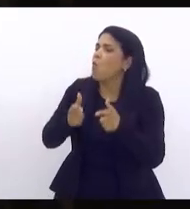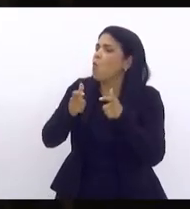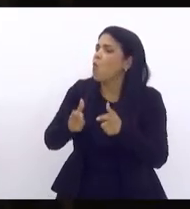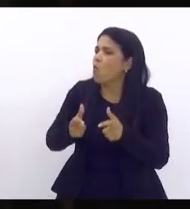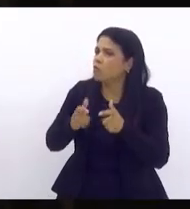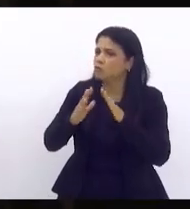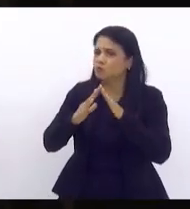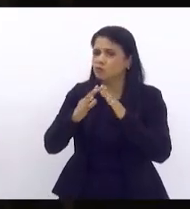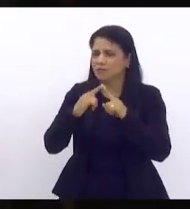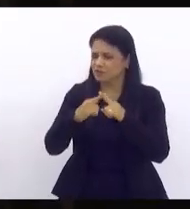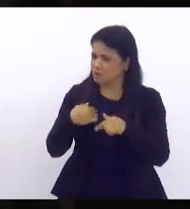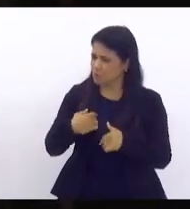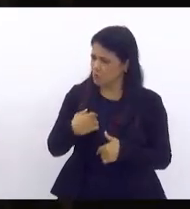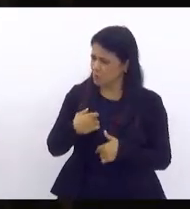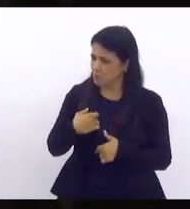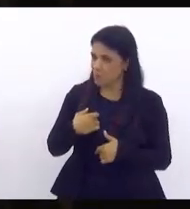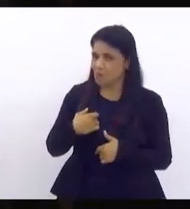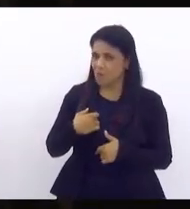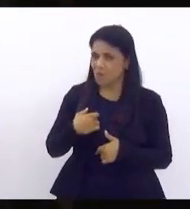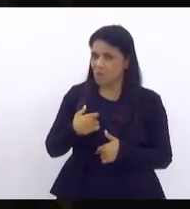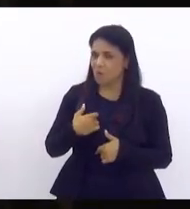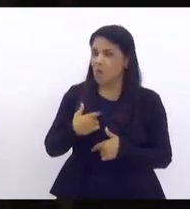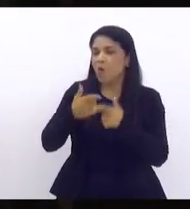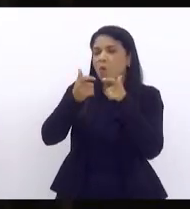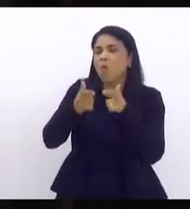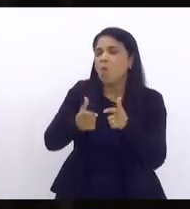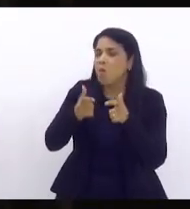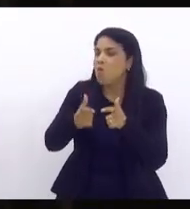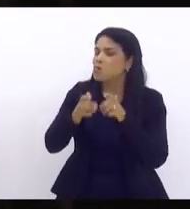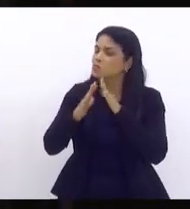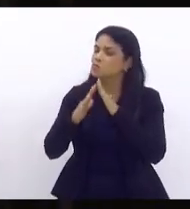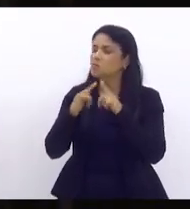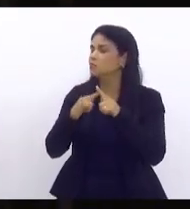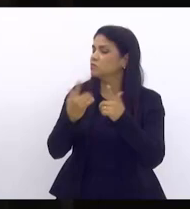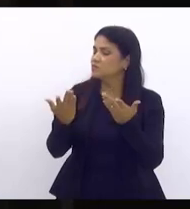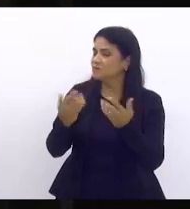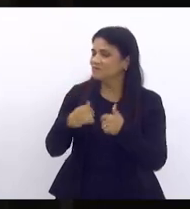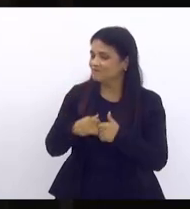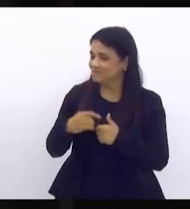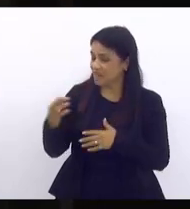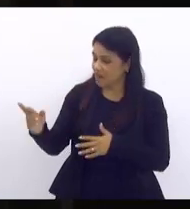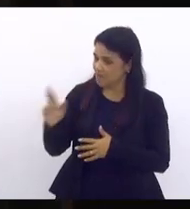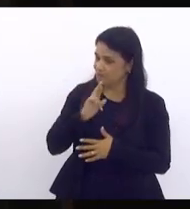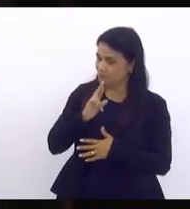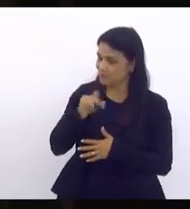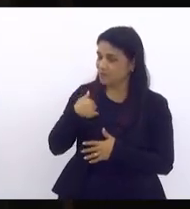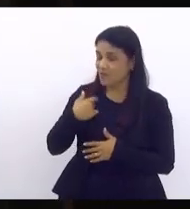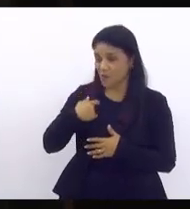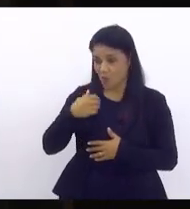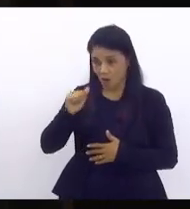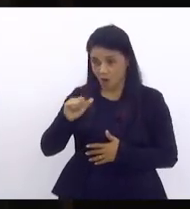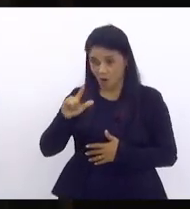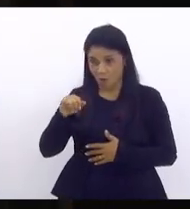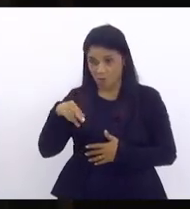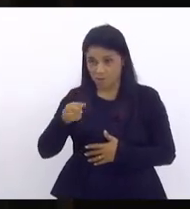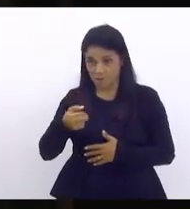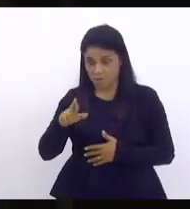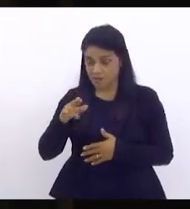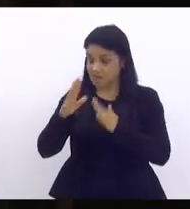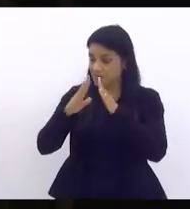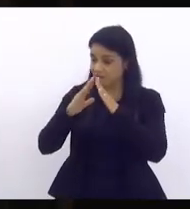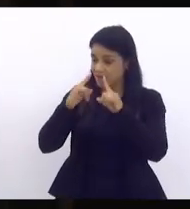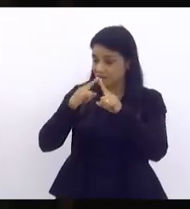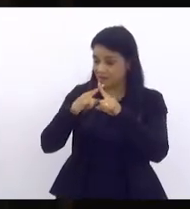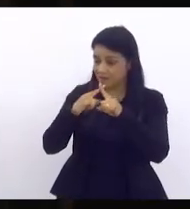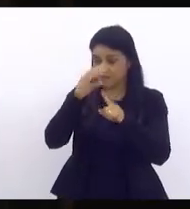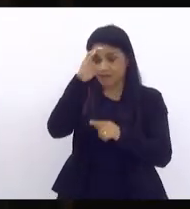Tipo moralista, né? Onde você está indo? E a Gorete falou: Almir, eu estou indo na